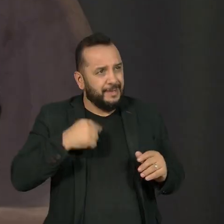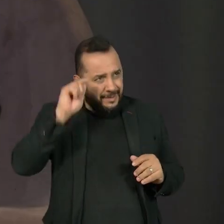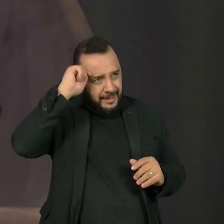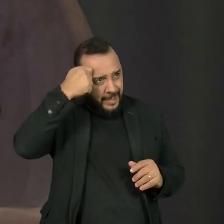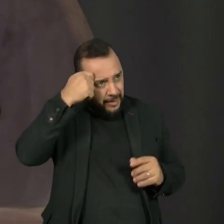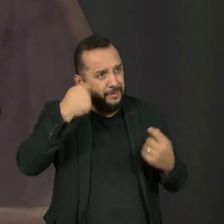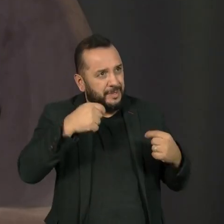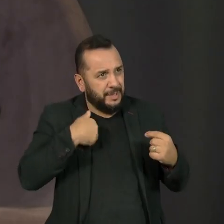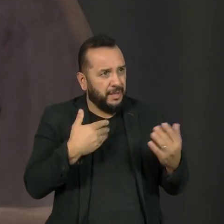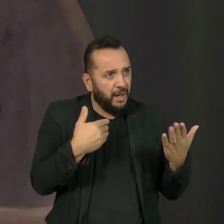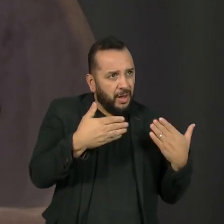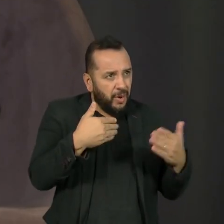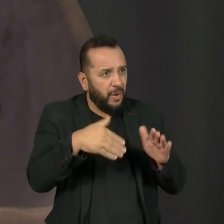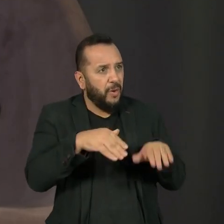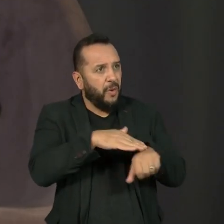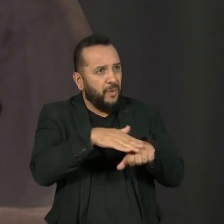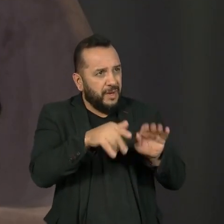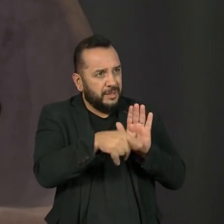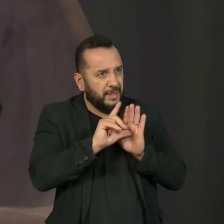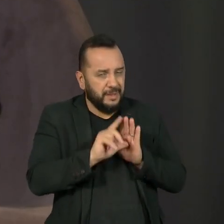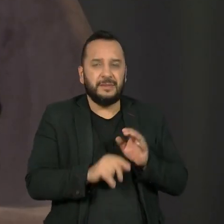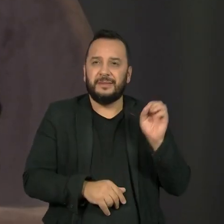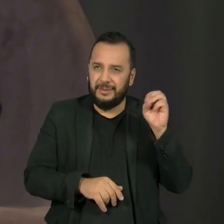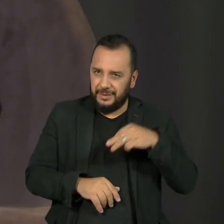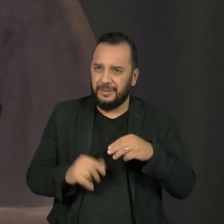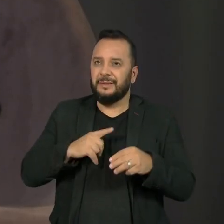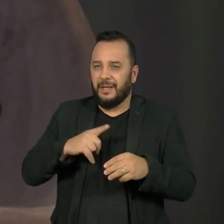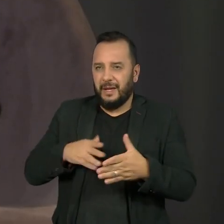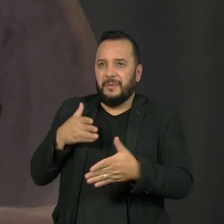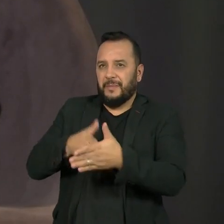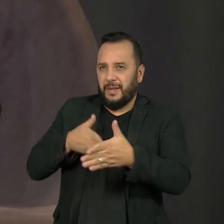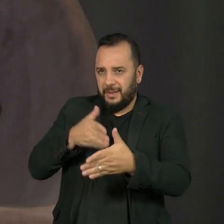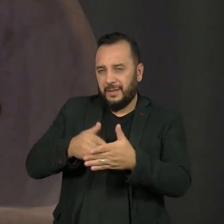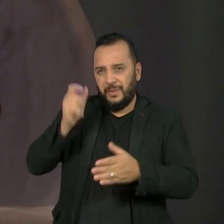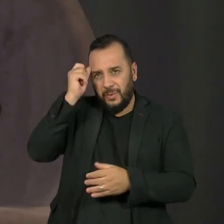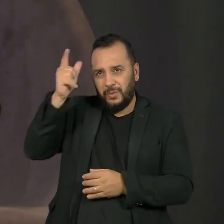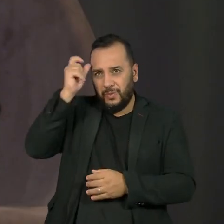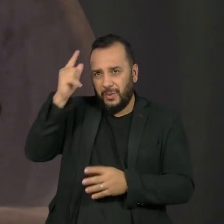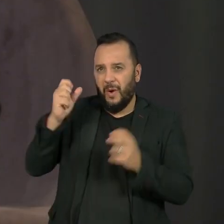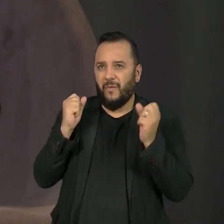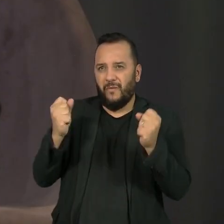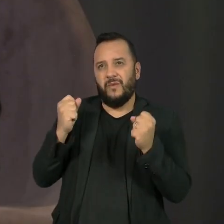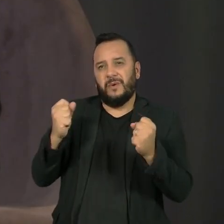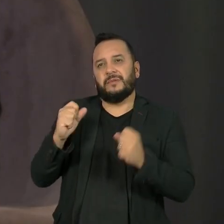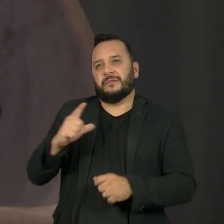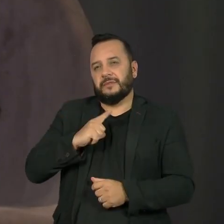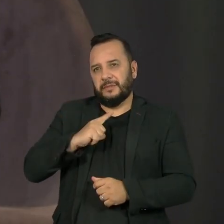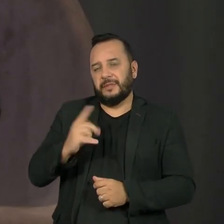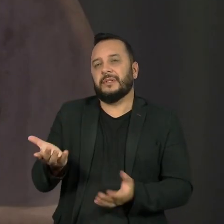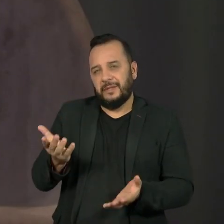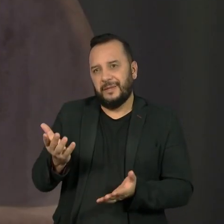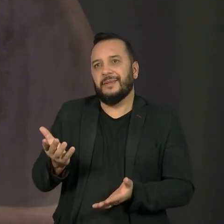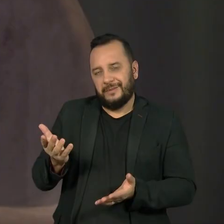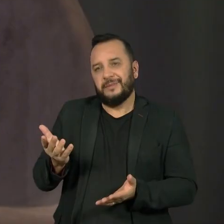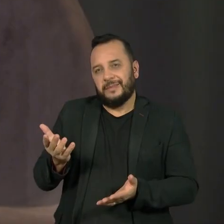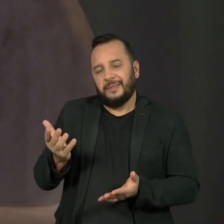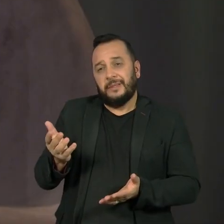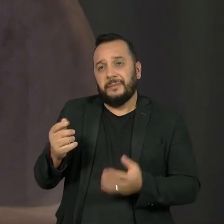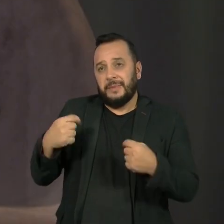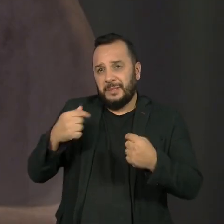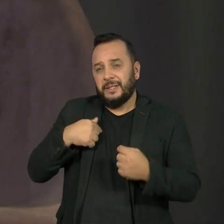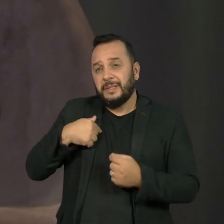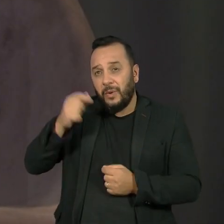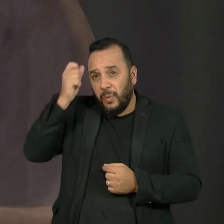antes? Precisa sim, porque as barreiras culturais que construíram o racismo, elas são muito mais fortes, né? É preciso ter um aculturamento